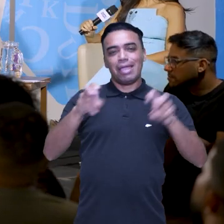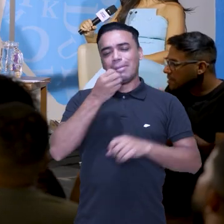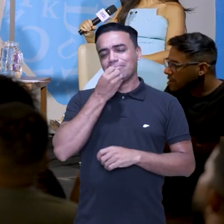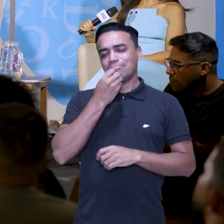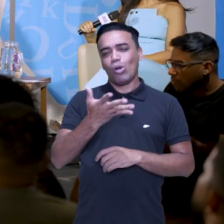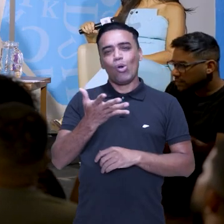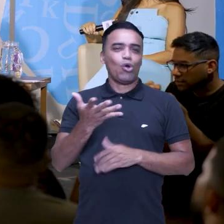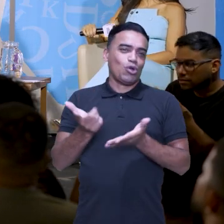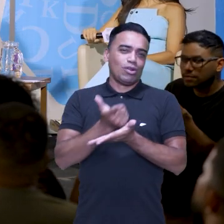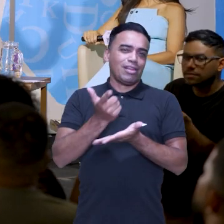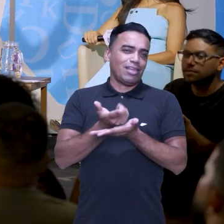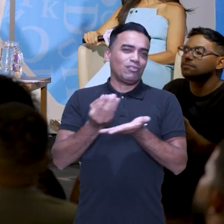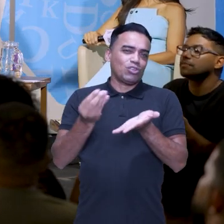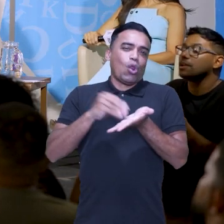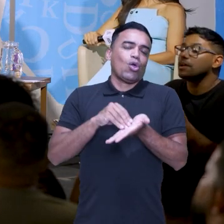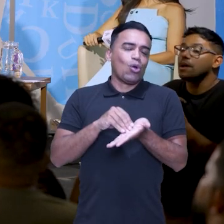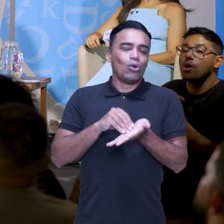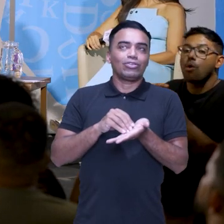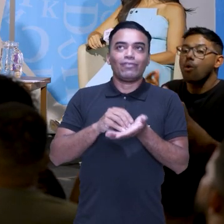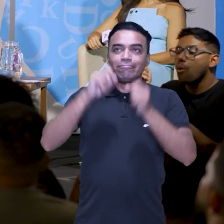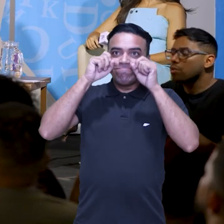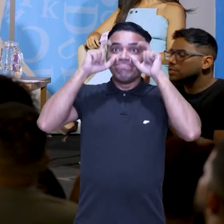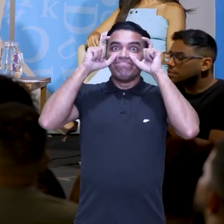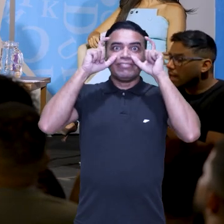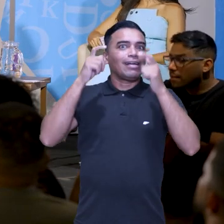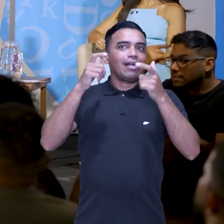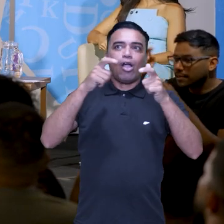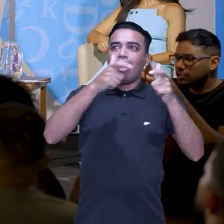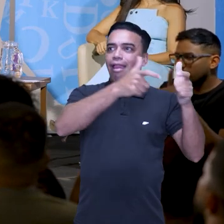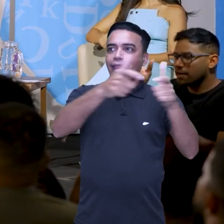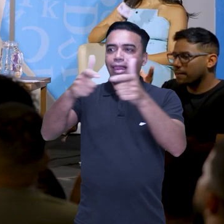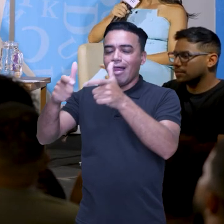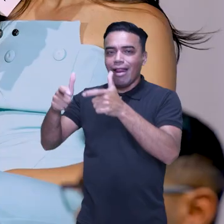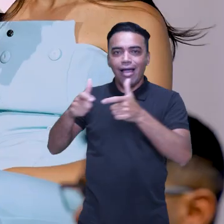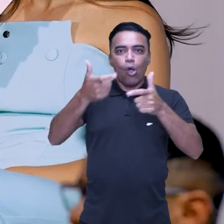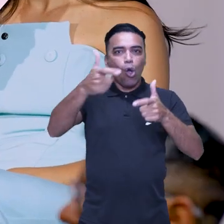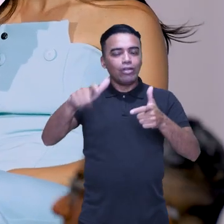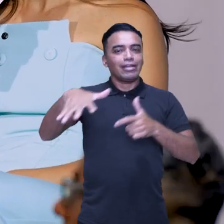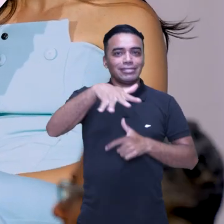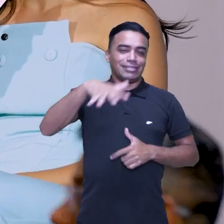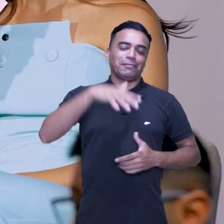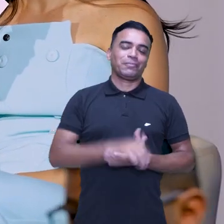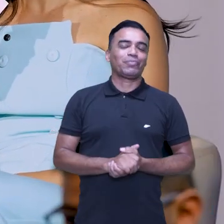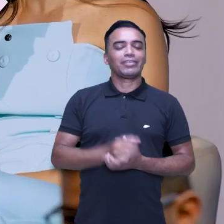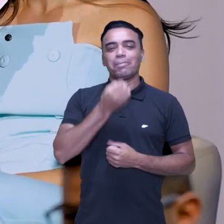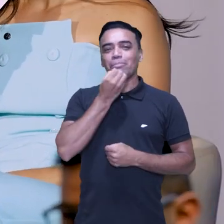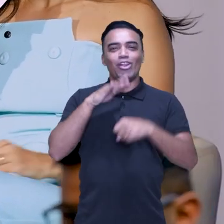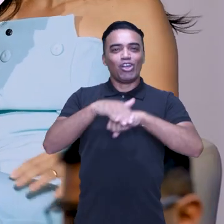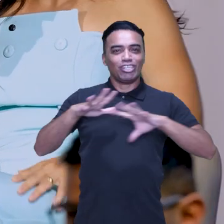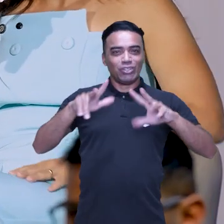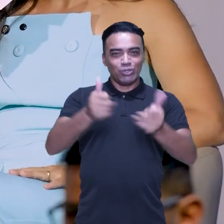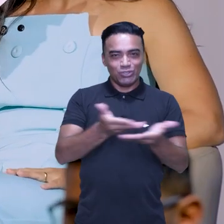você trouxe, e aí vai despertar para outros espaços, outros pensamentos. Bom, boa noite a